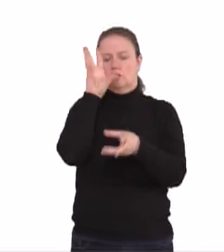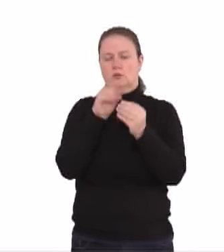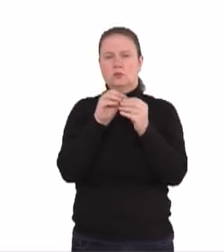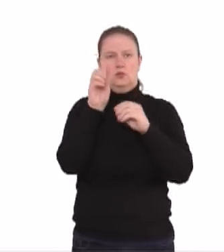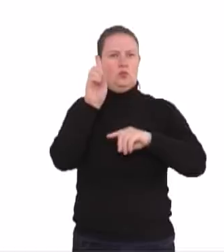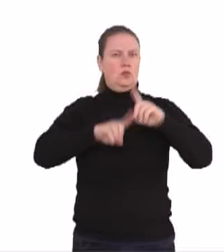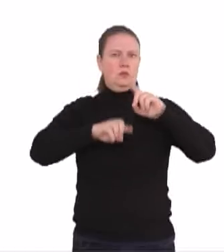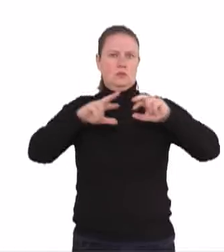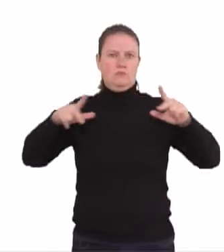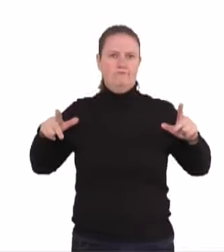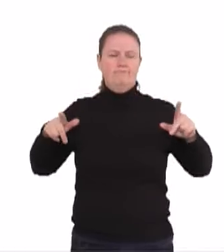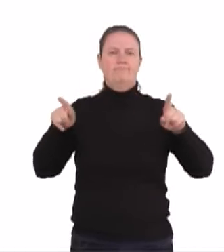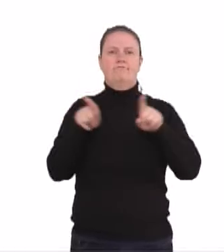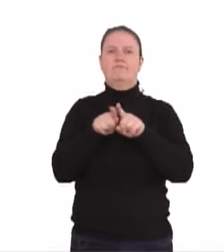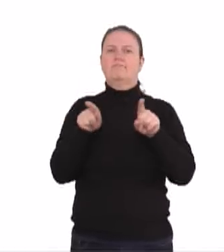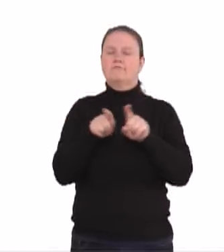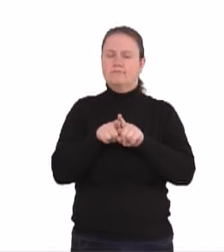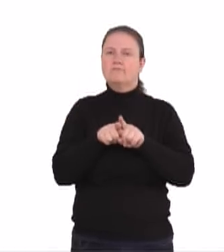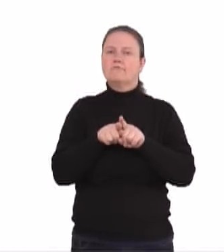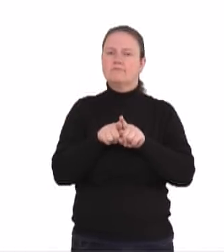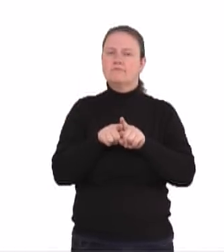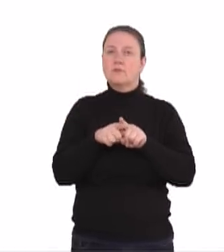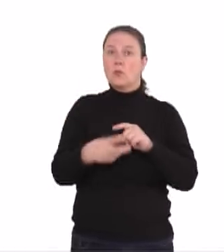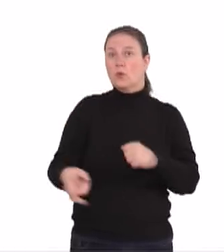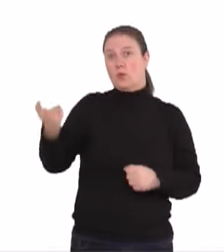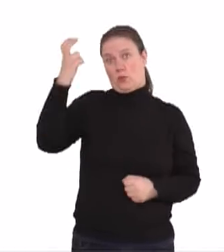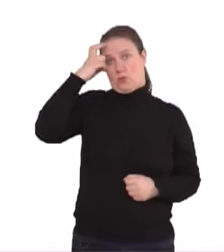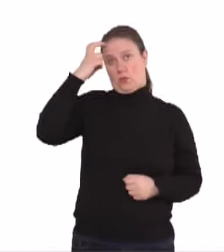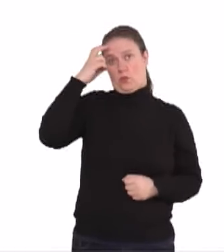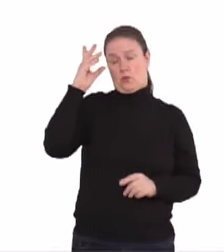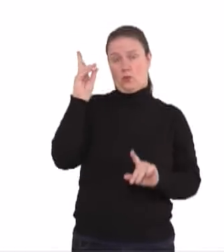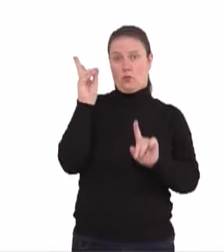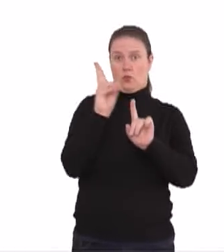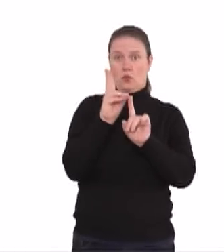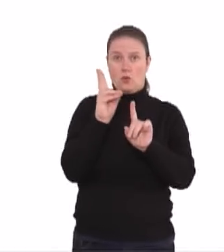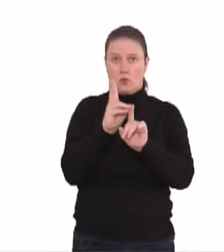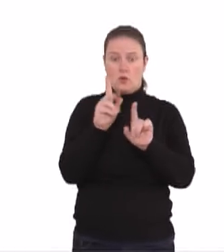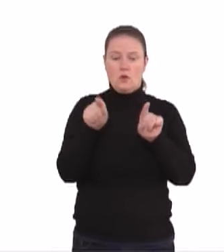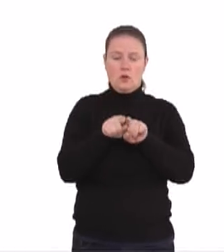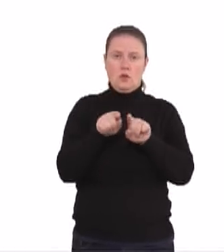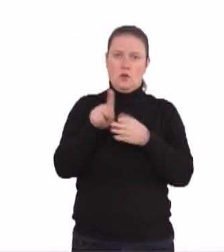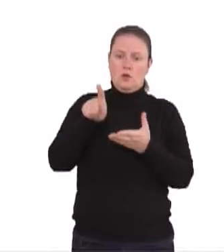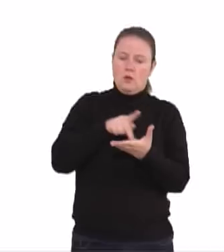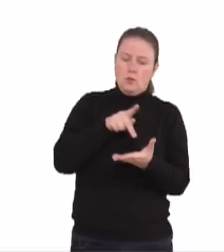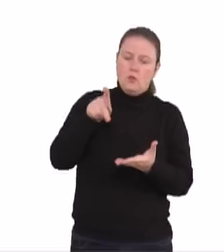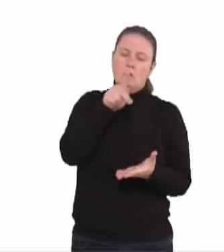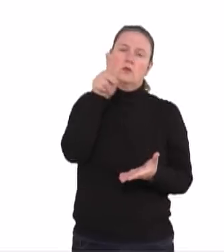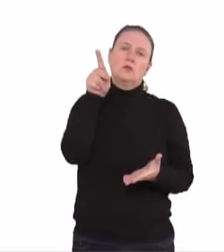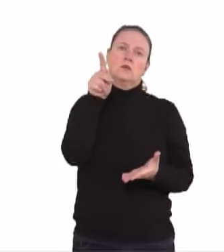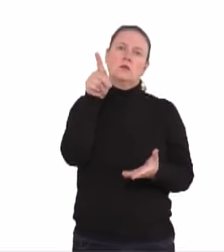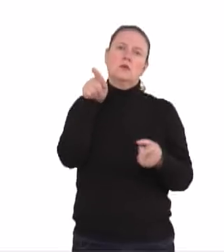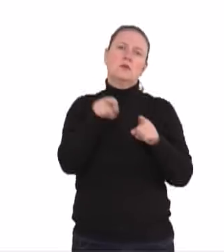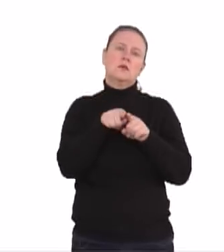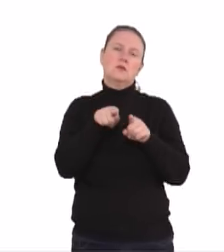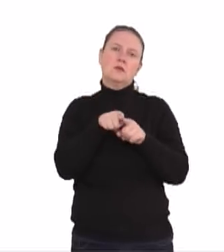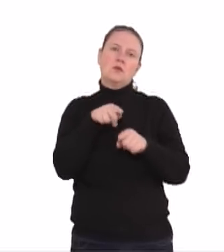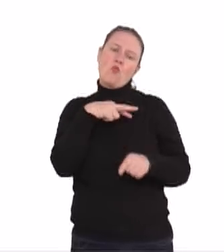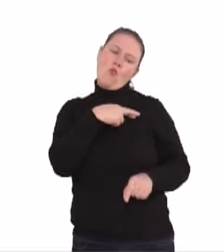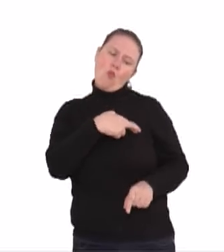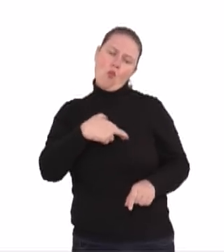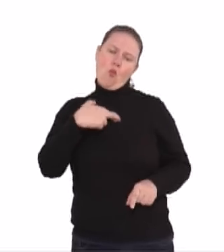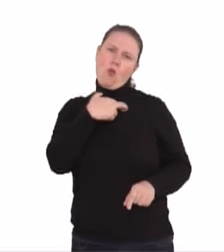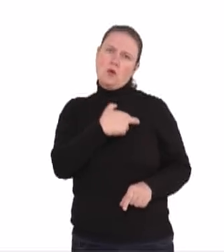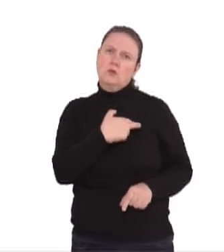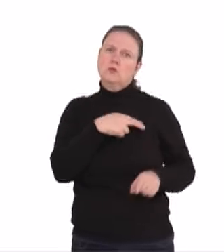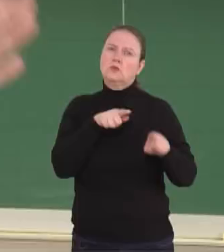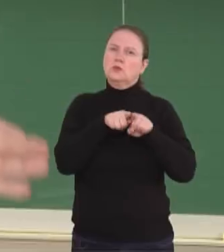narrativa, um pouquinho sobre a cultura dos índios ali também na poesia, né? No romantismo, estudamos um pouco de